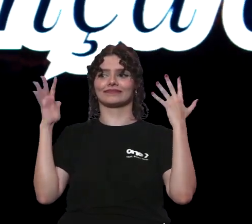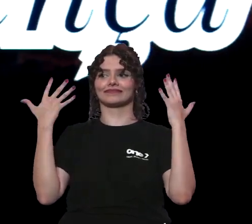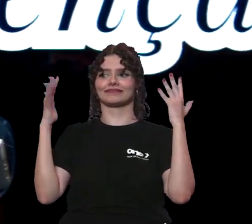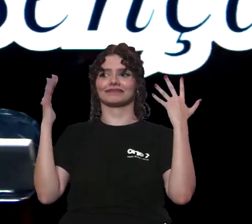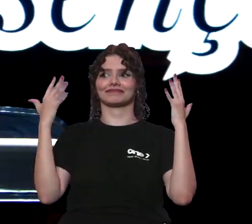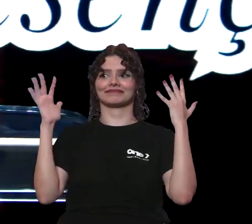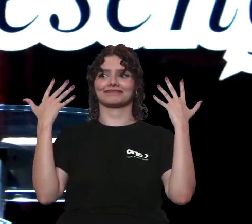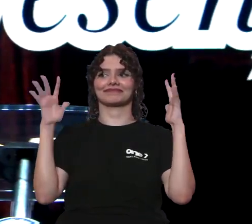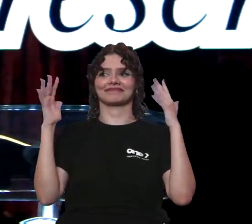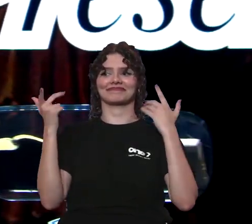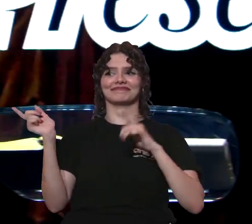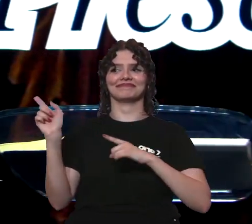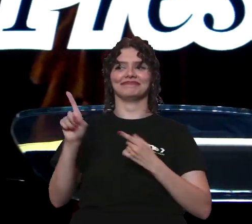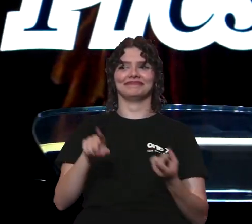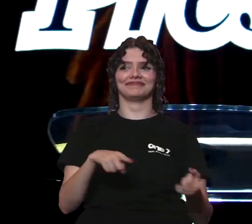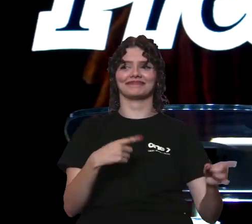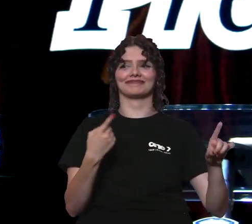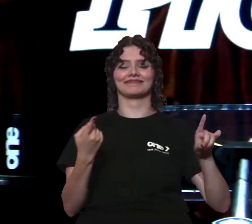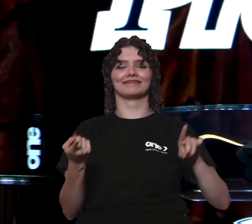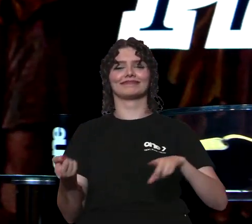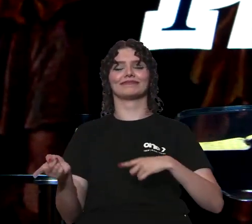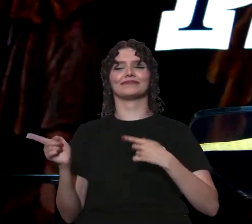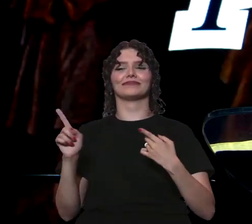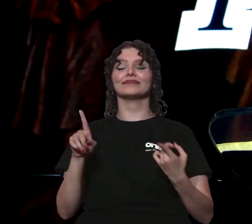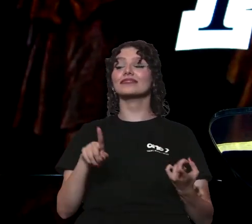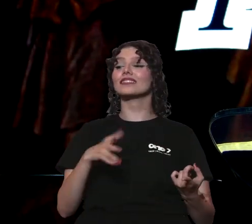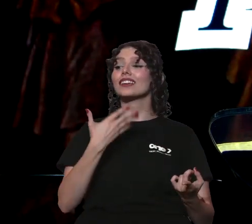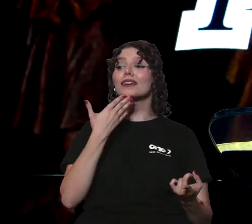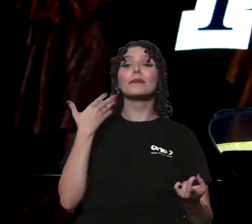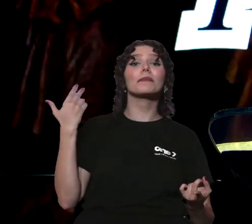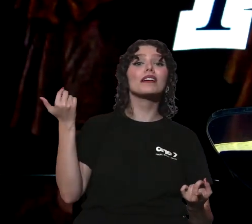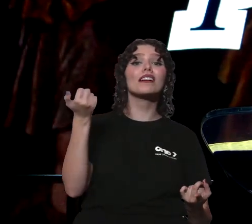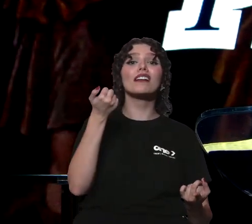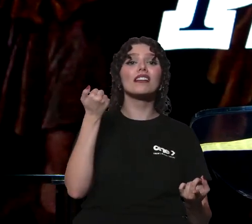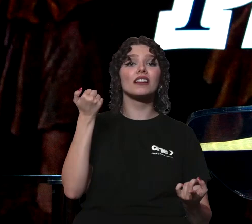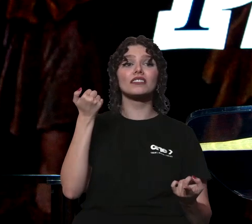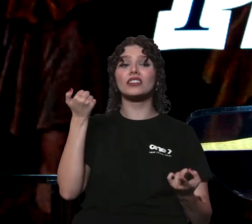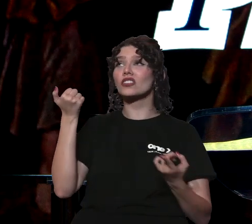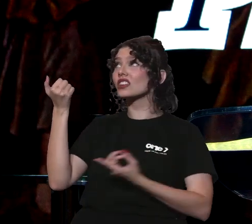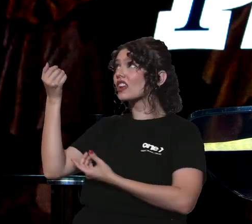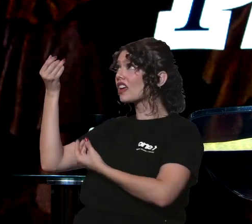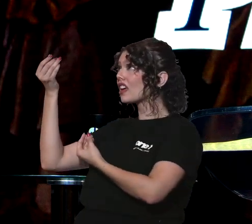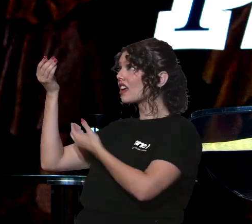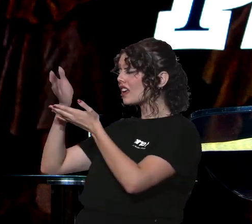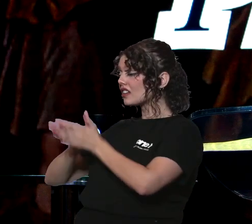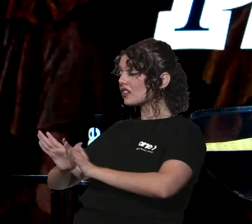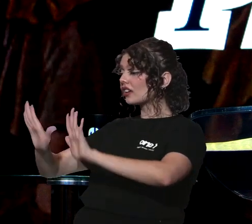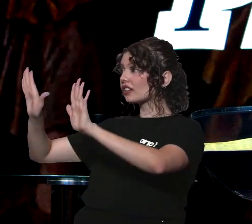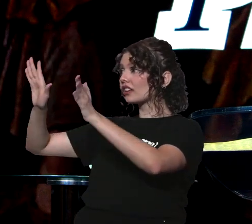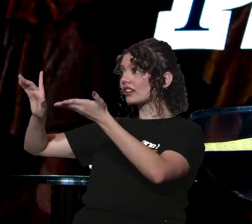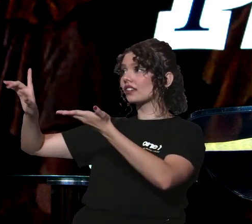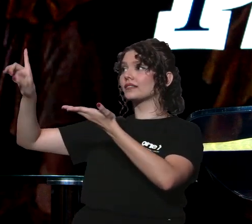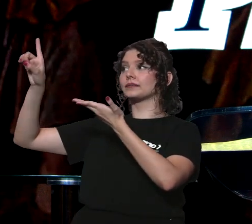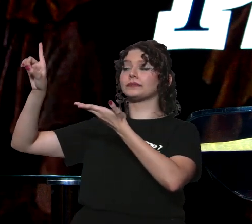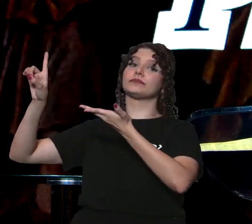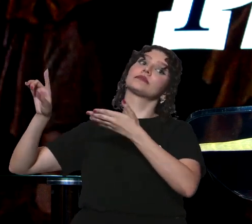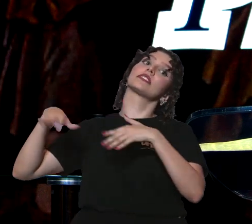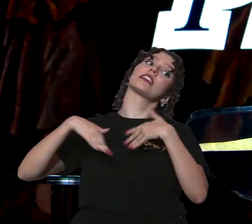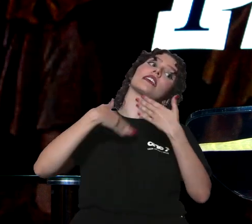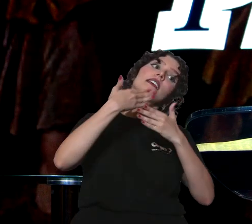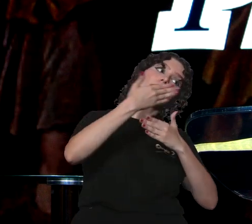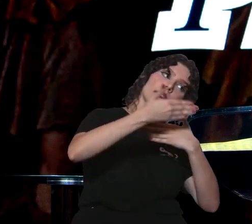A música é a melhor maneira de adorar a Deus. Óbvio, depois